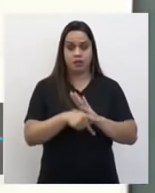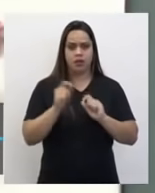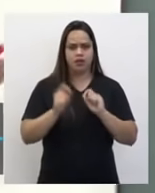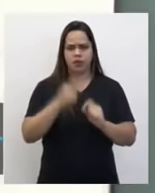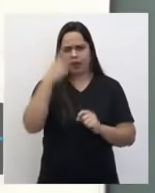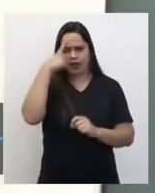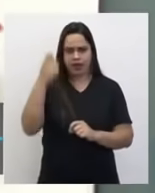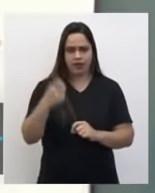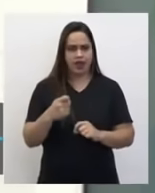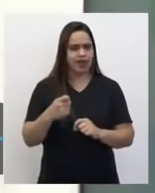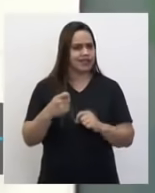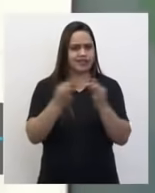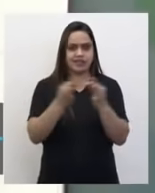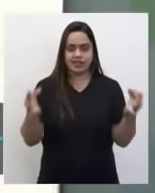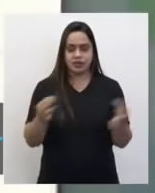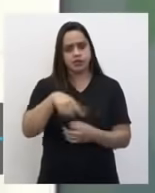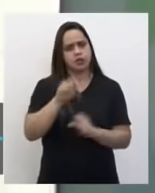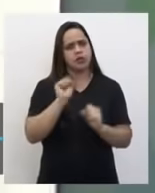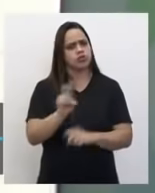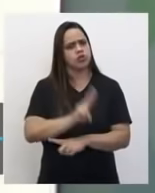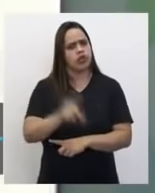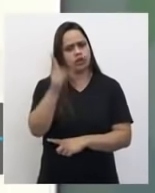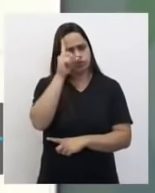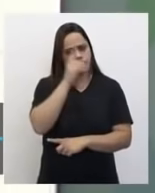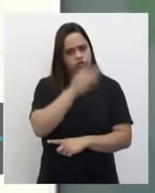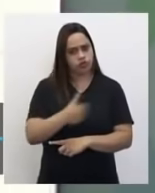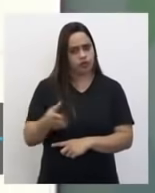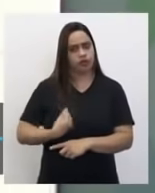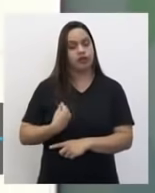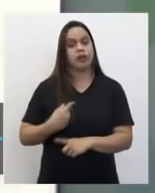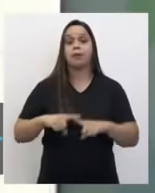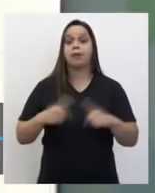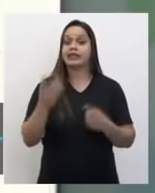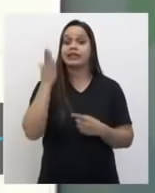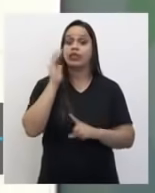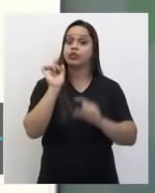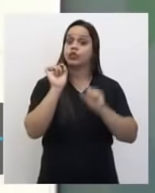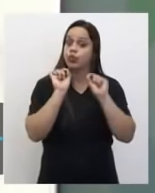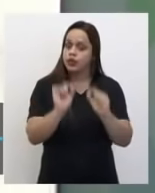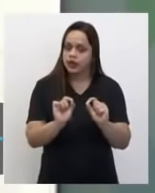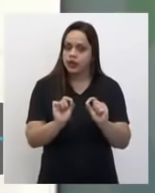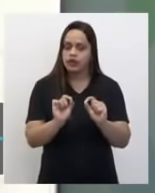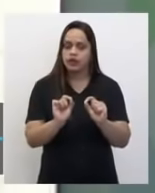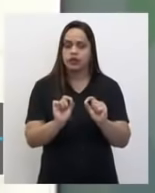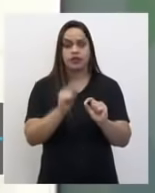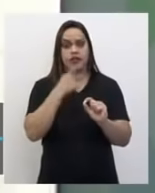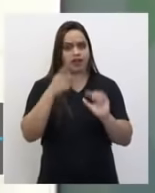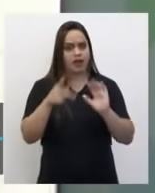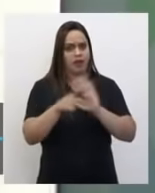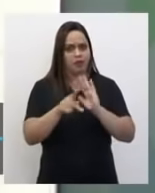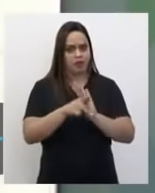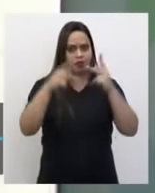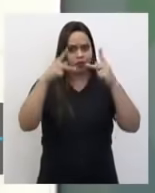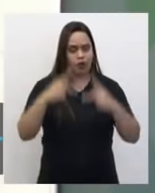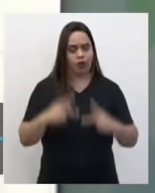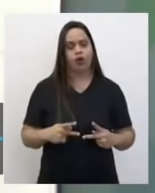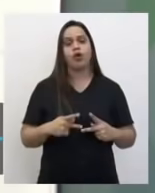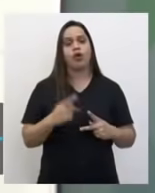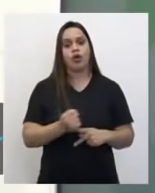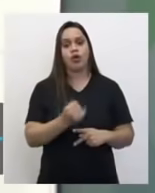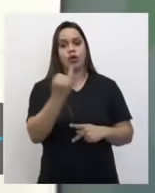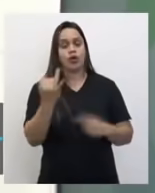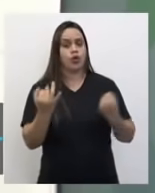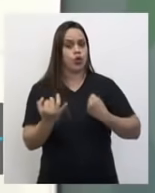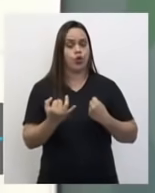pode aí trabalhar no seu dia a dia com ele, tá? Mas entendam que obviamente quando você vai falar sobre programação, algoritmos, ali, o nível de